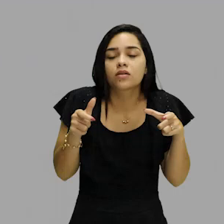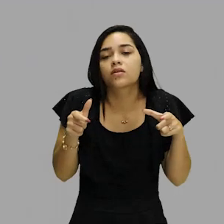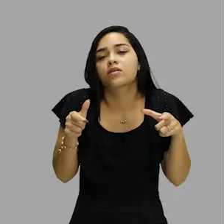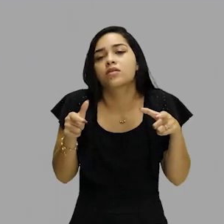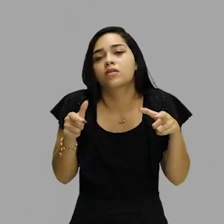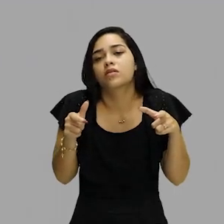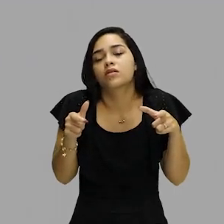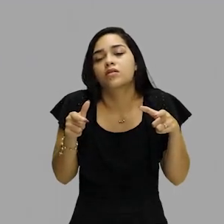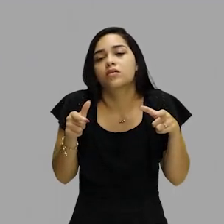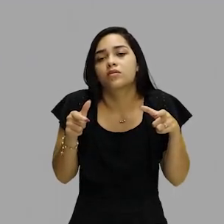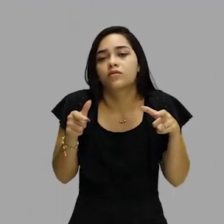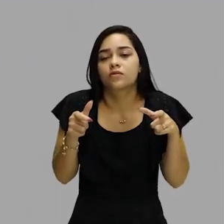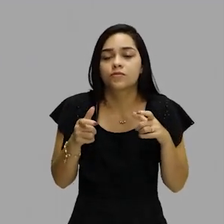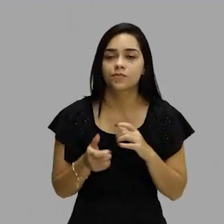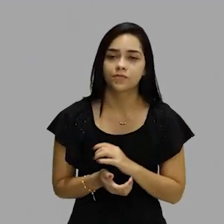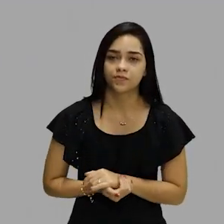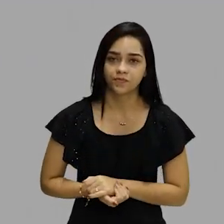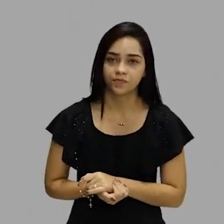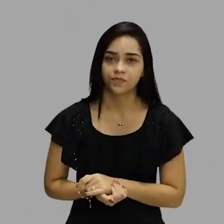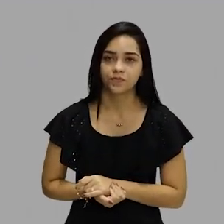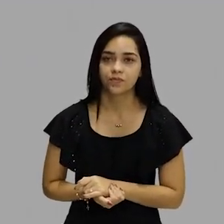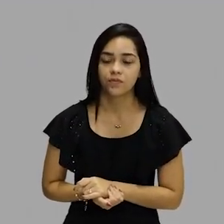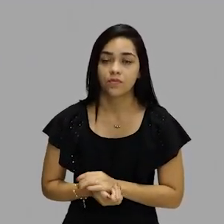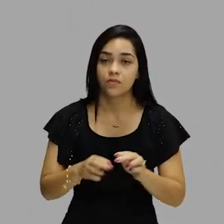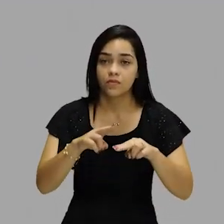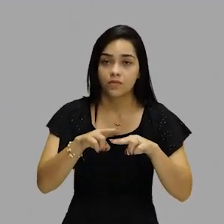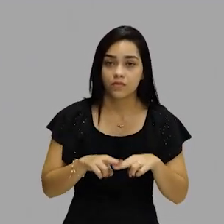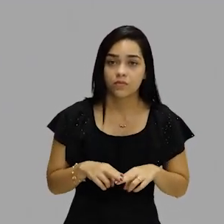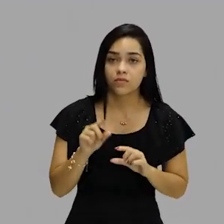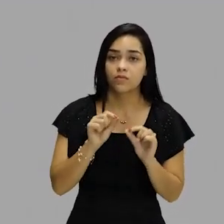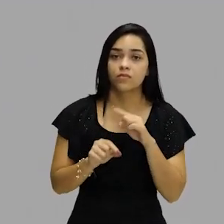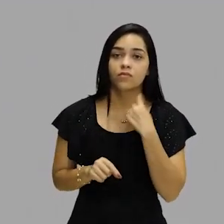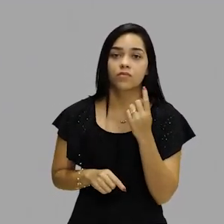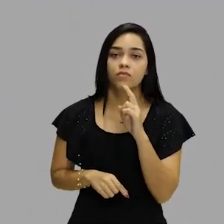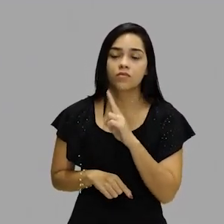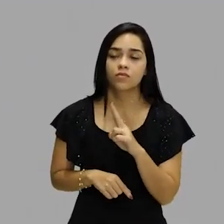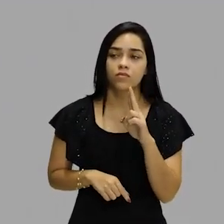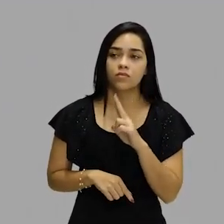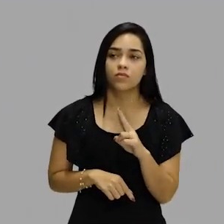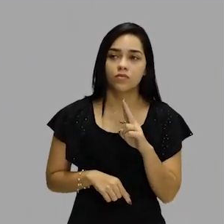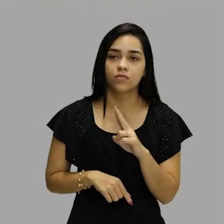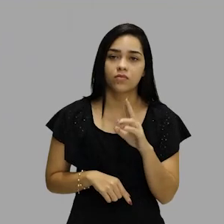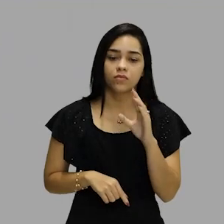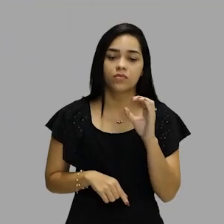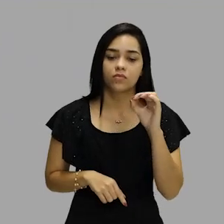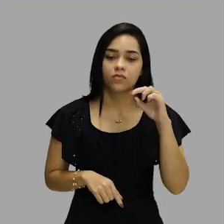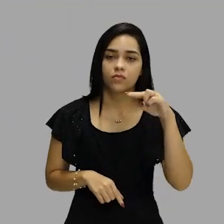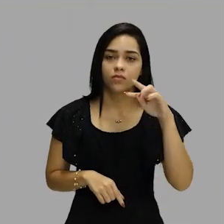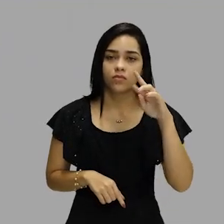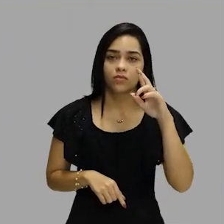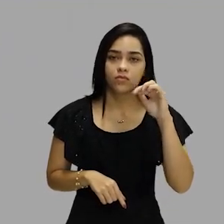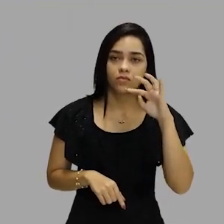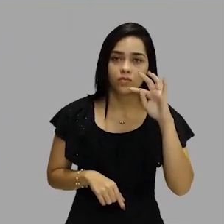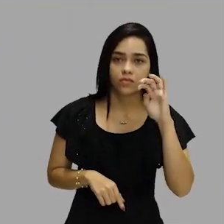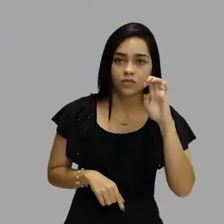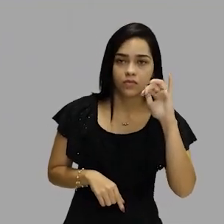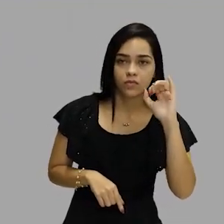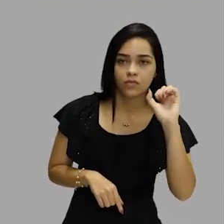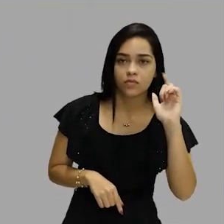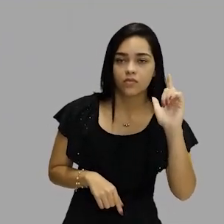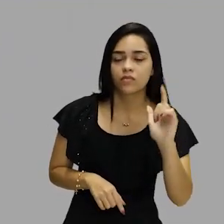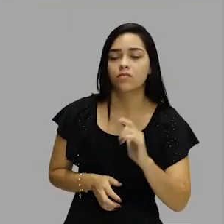relaxa, ela fica um pouco mais estendida. Por isso que a gente usa essa palavra contrátil, ok?